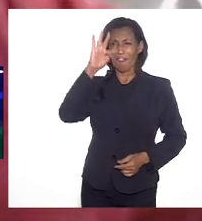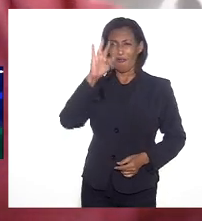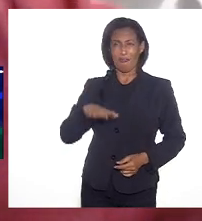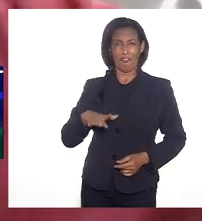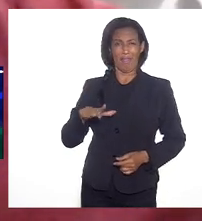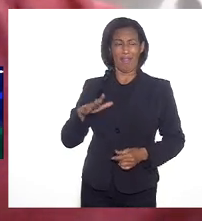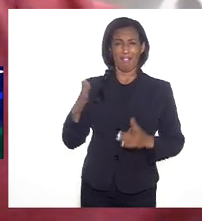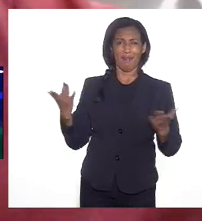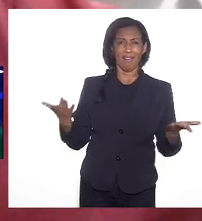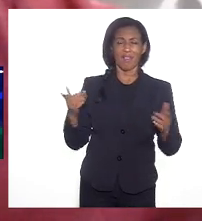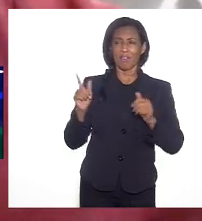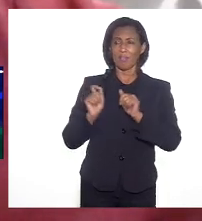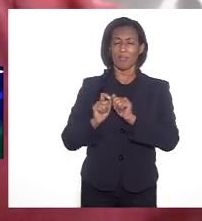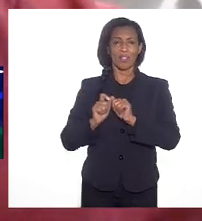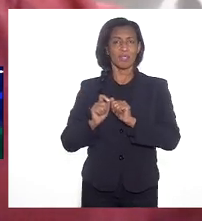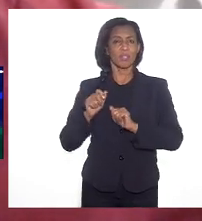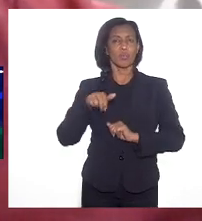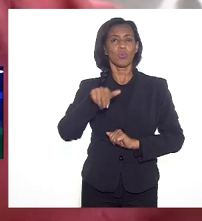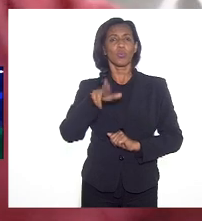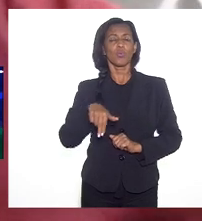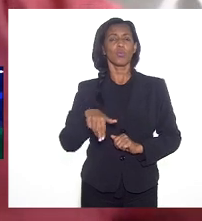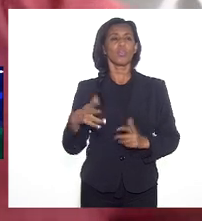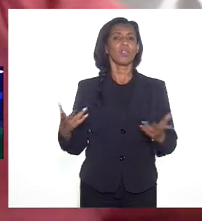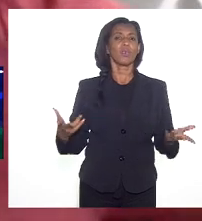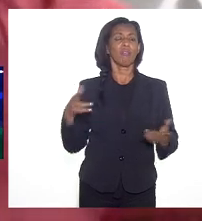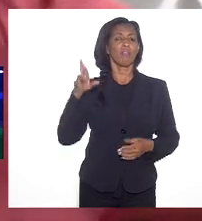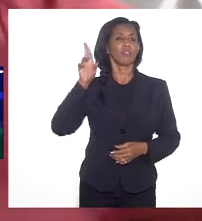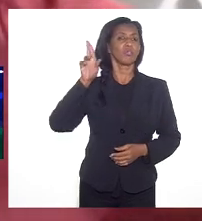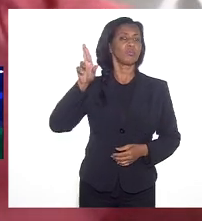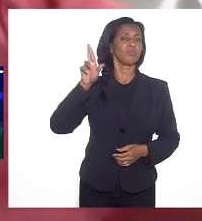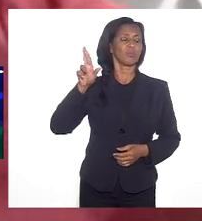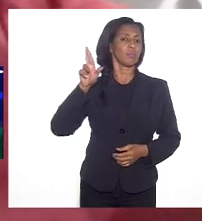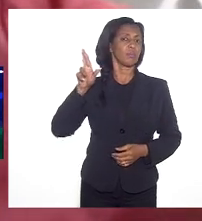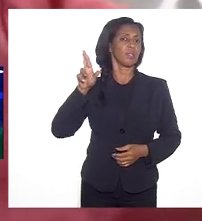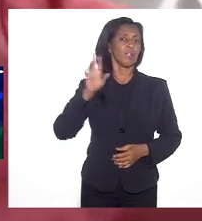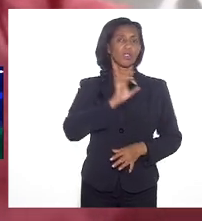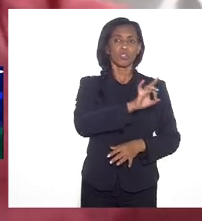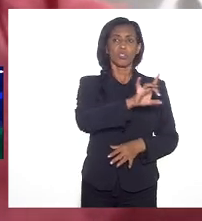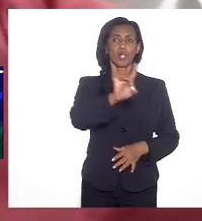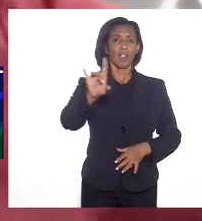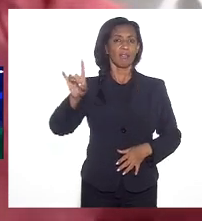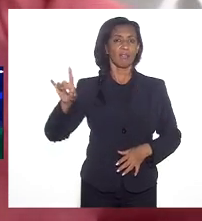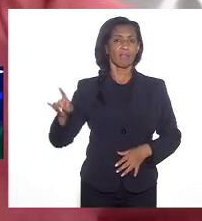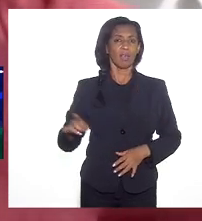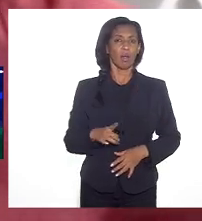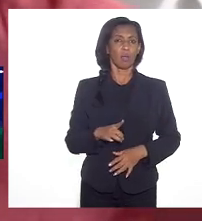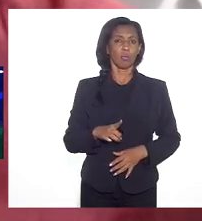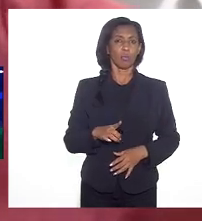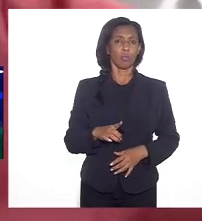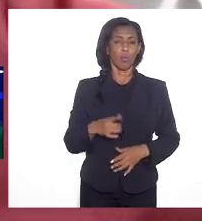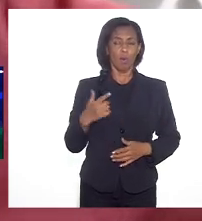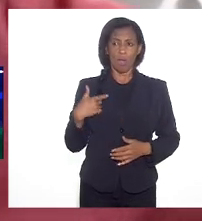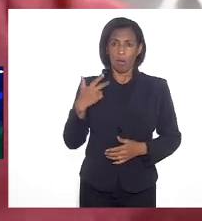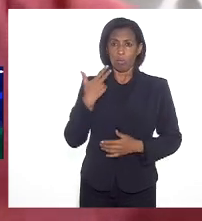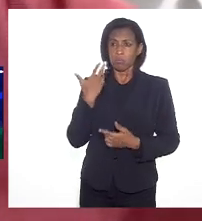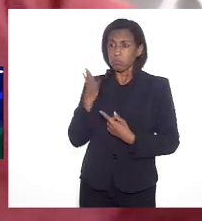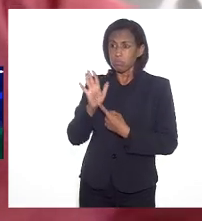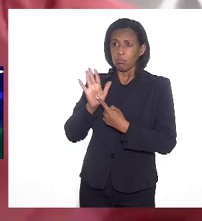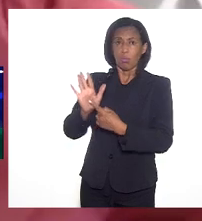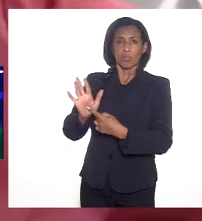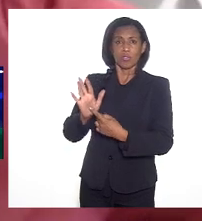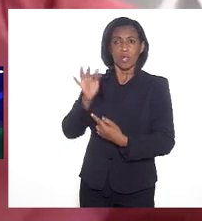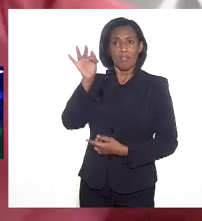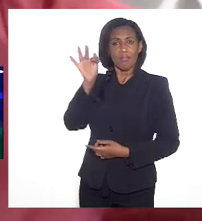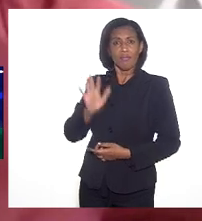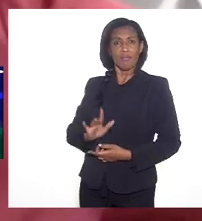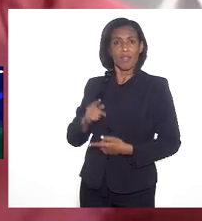fazendo com que destacando aqui a responsabilidade de cada um ao externar a sua fé porque